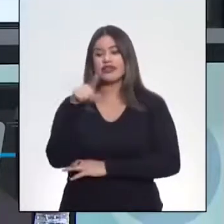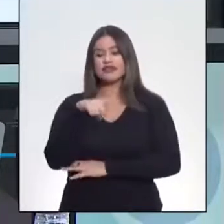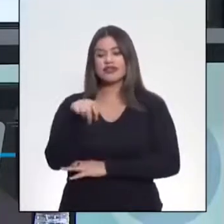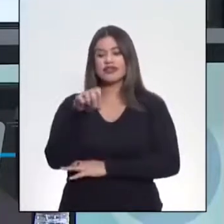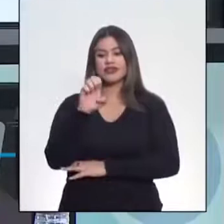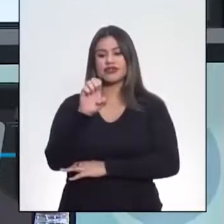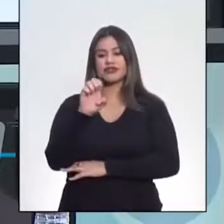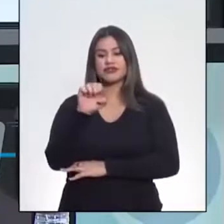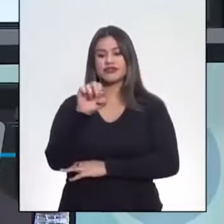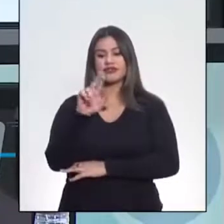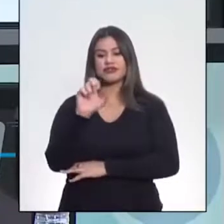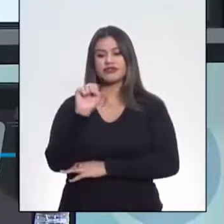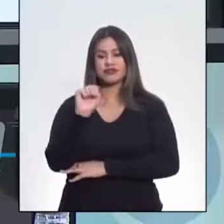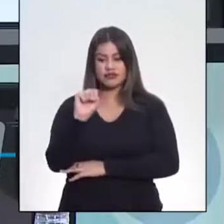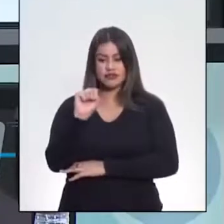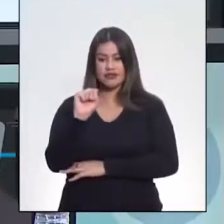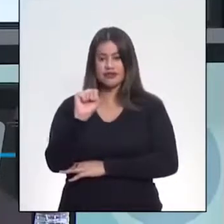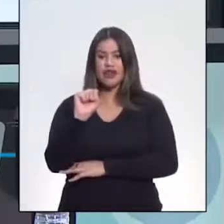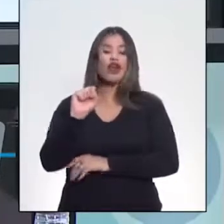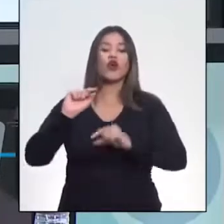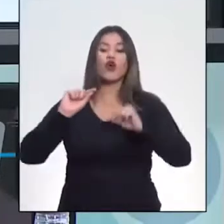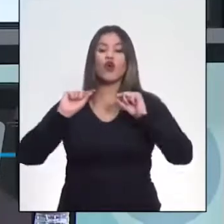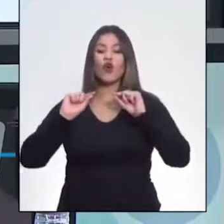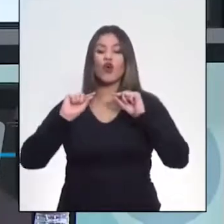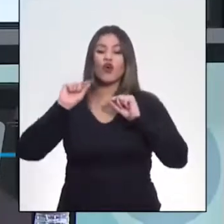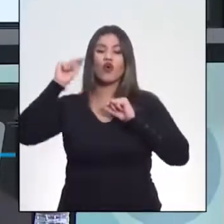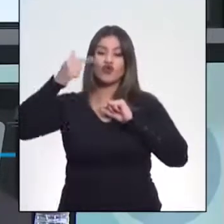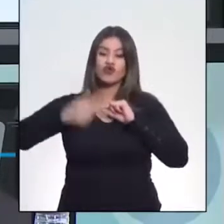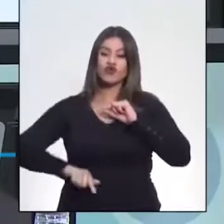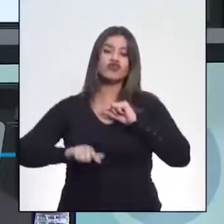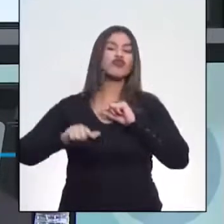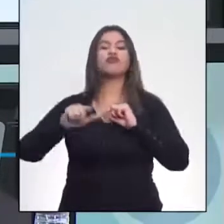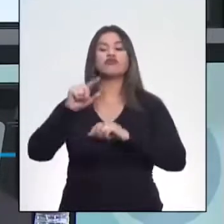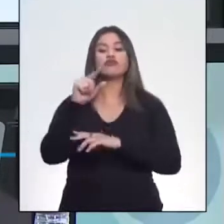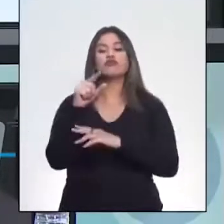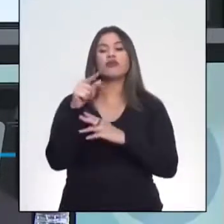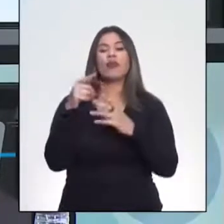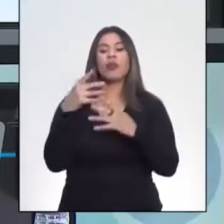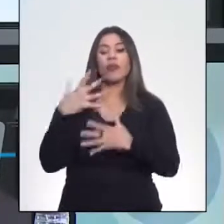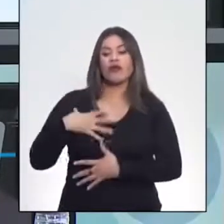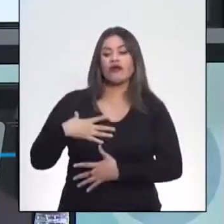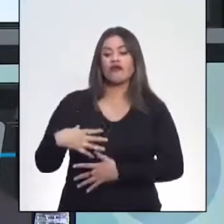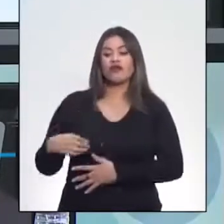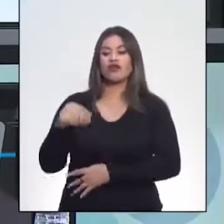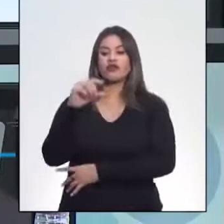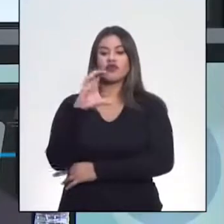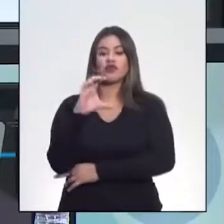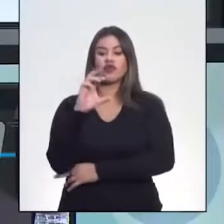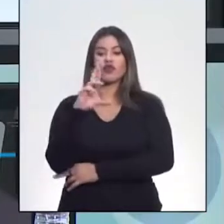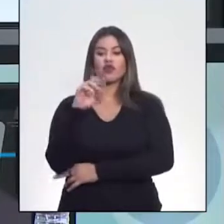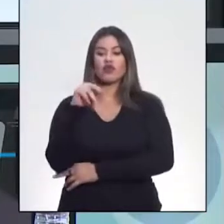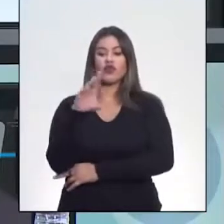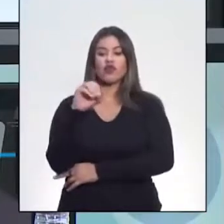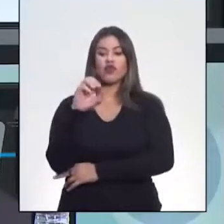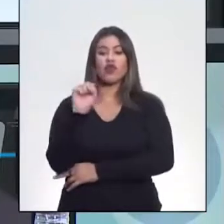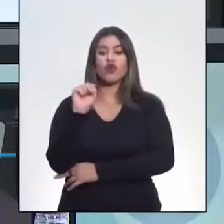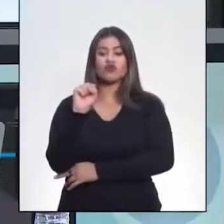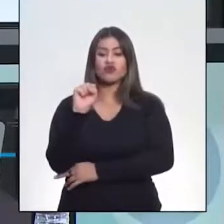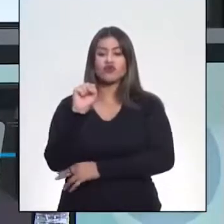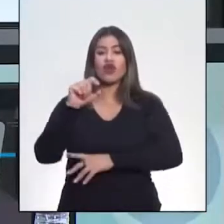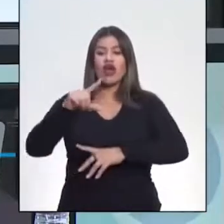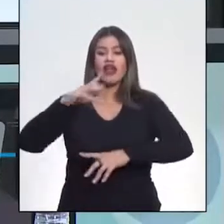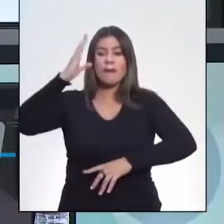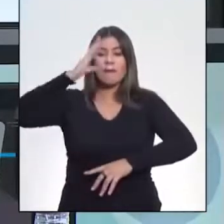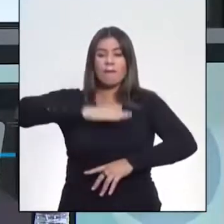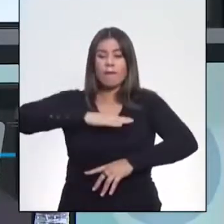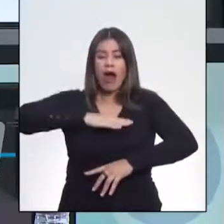e depois filosófica sobre a mitologia grega Zeus ele é filho de Cronos e Cronos ele começa a engolir